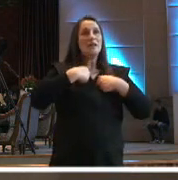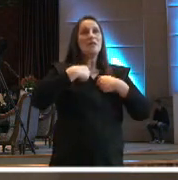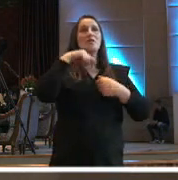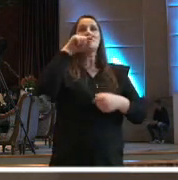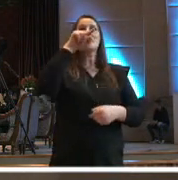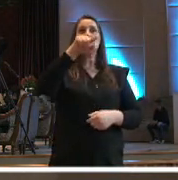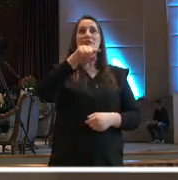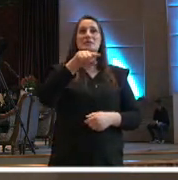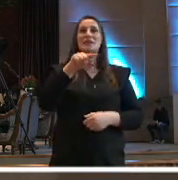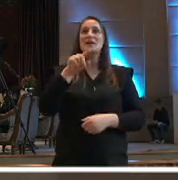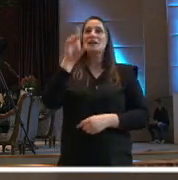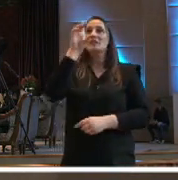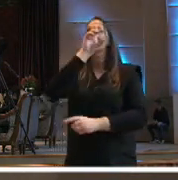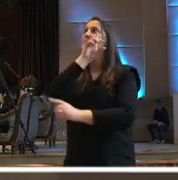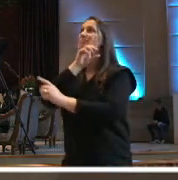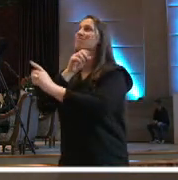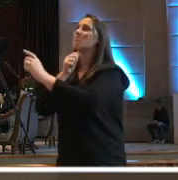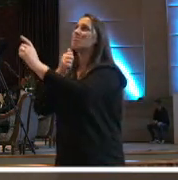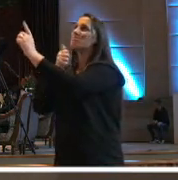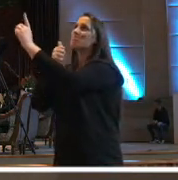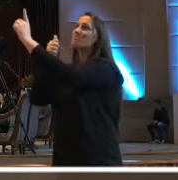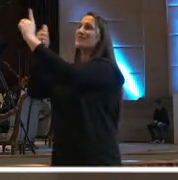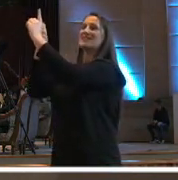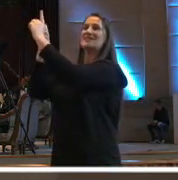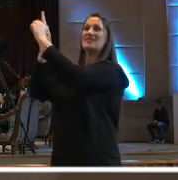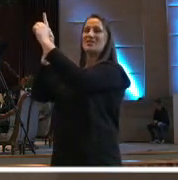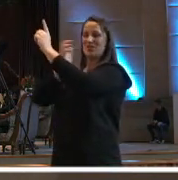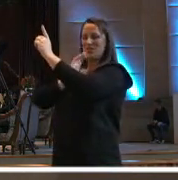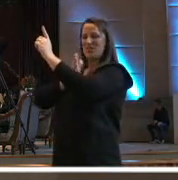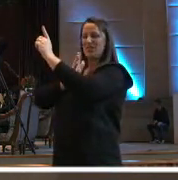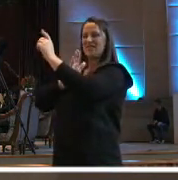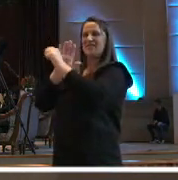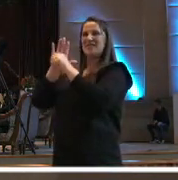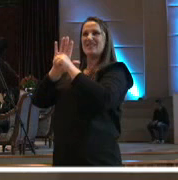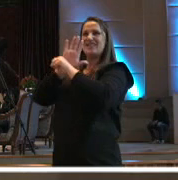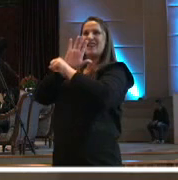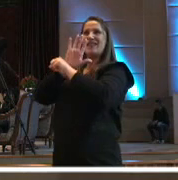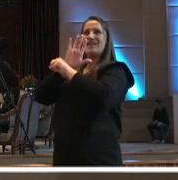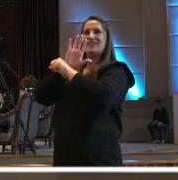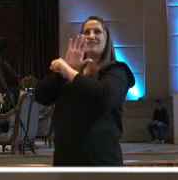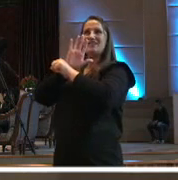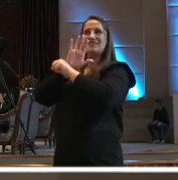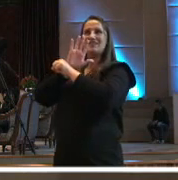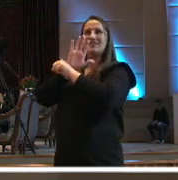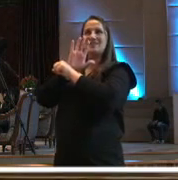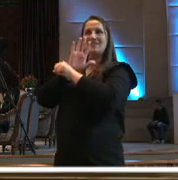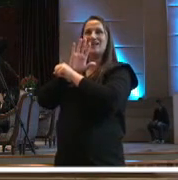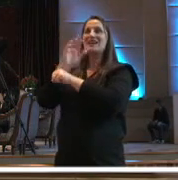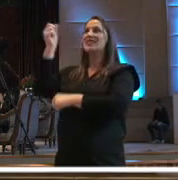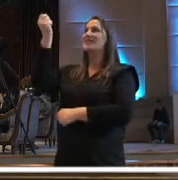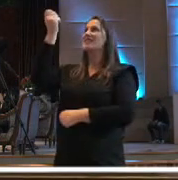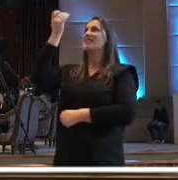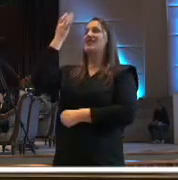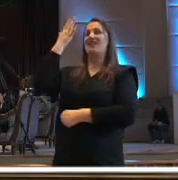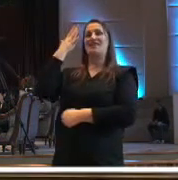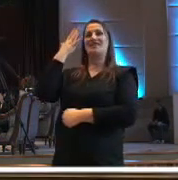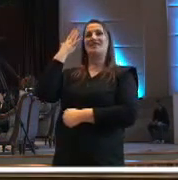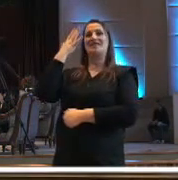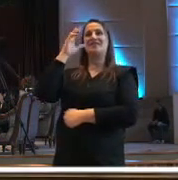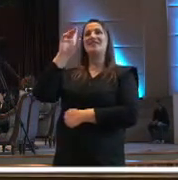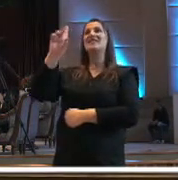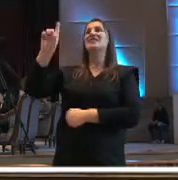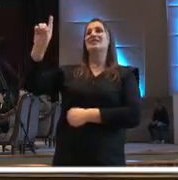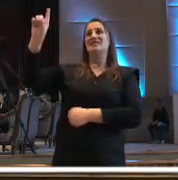a derramar graça sobre a nossa vida. E a maneira que essa graça veio para Davi foi uma estratégia. E sabe